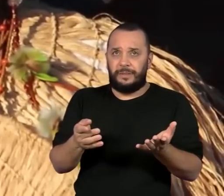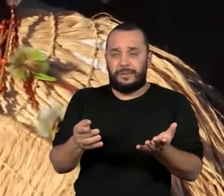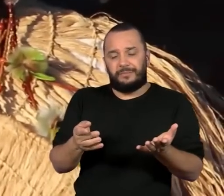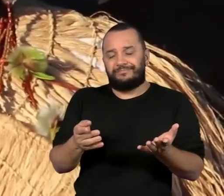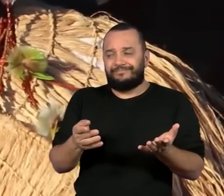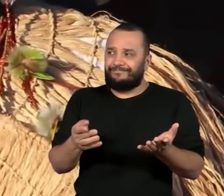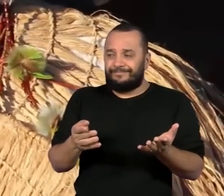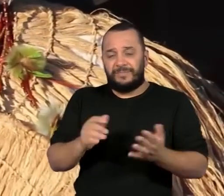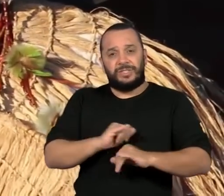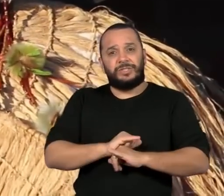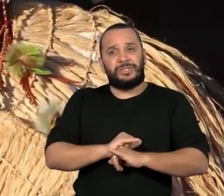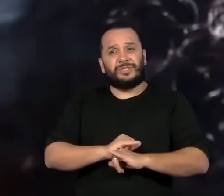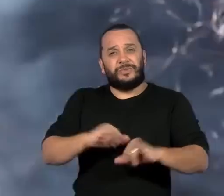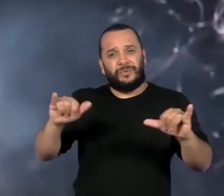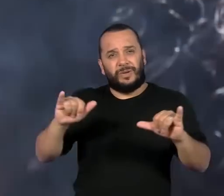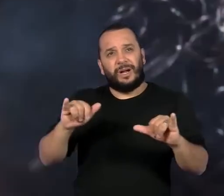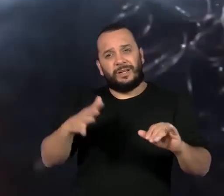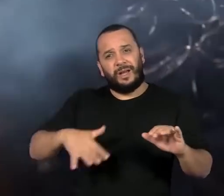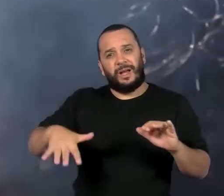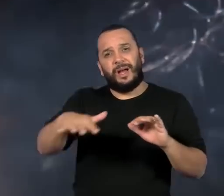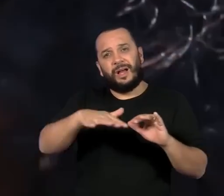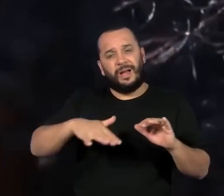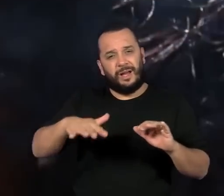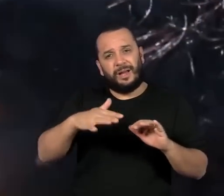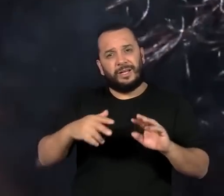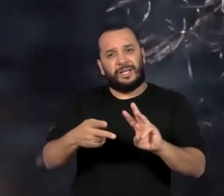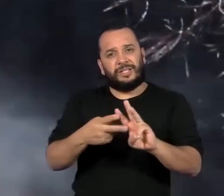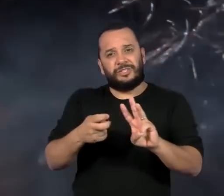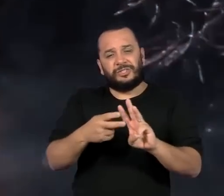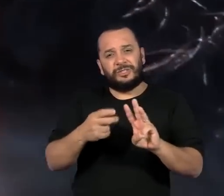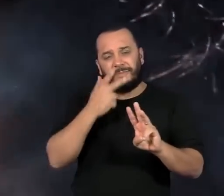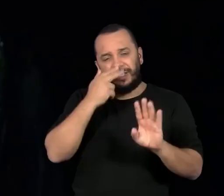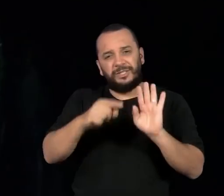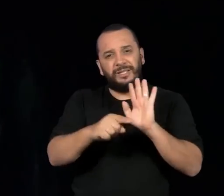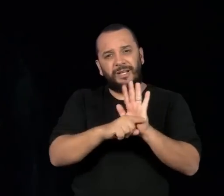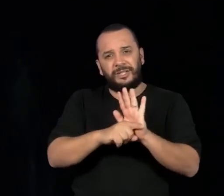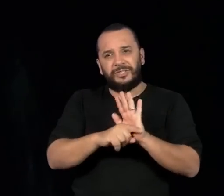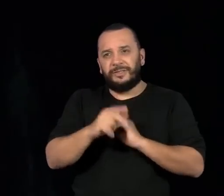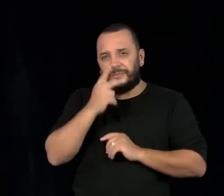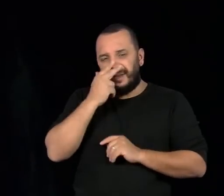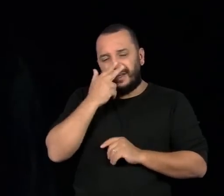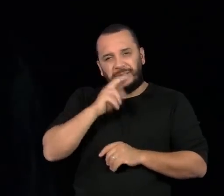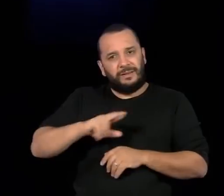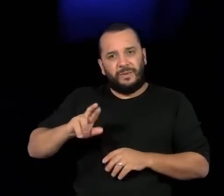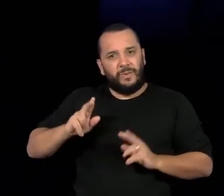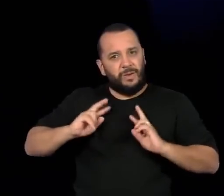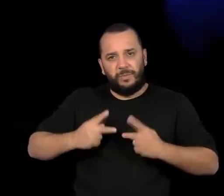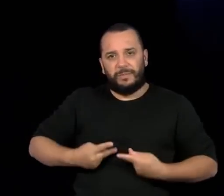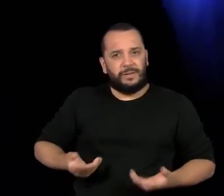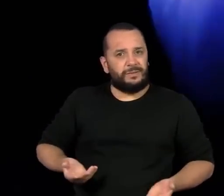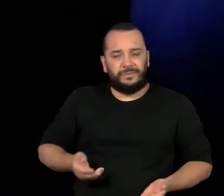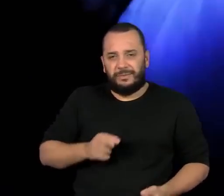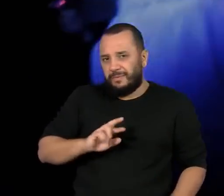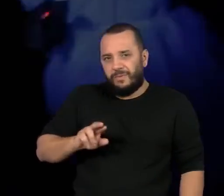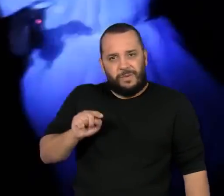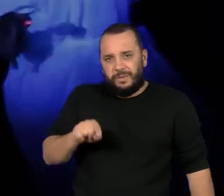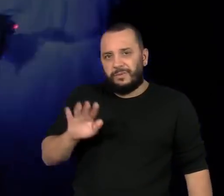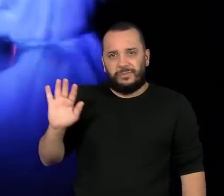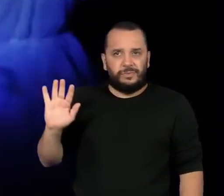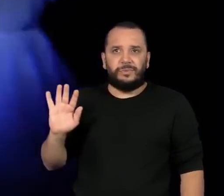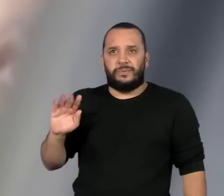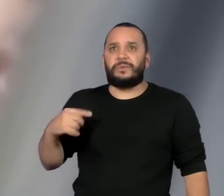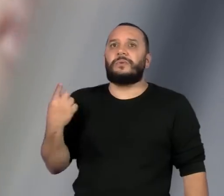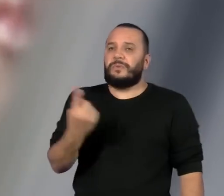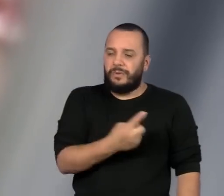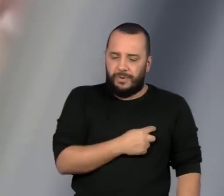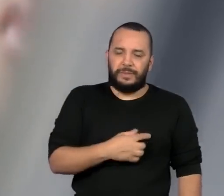é, de uma maneira que nos desumaniza muito, né? E não é isso, né? A gente sente, a